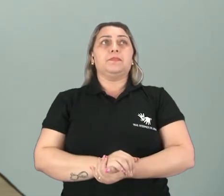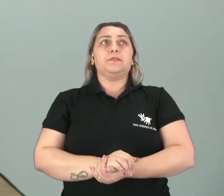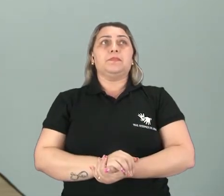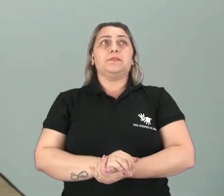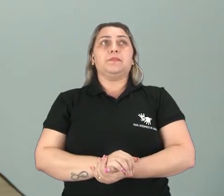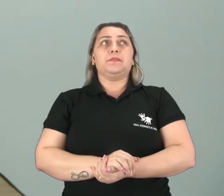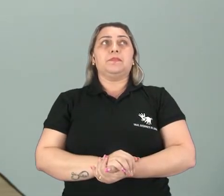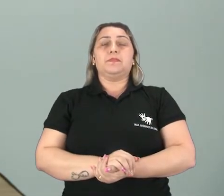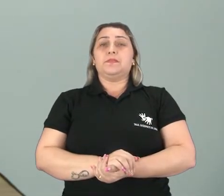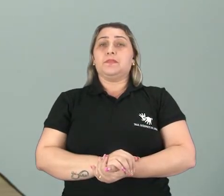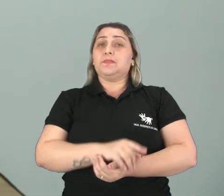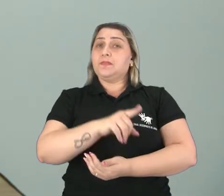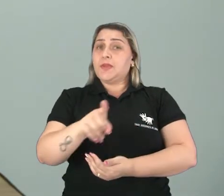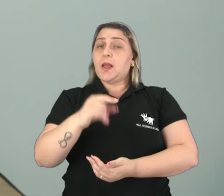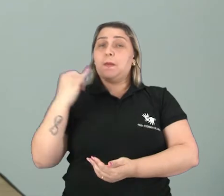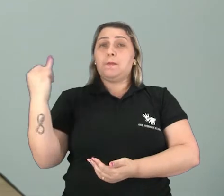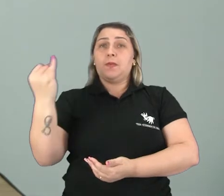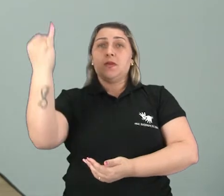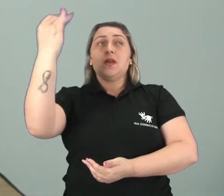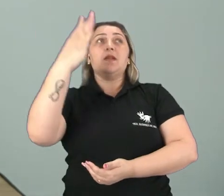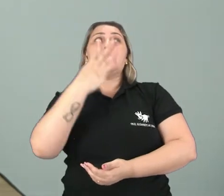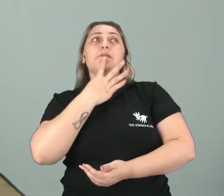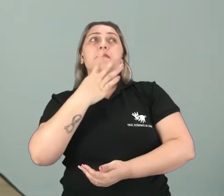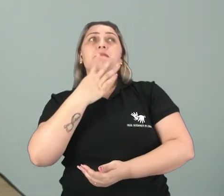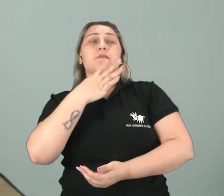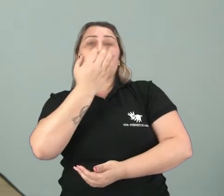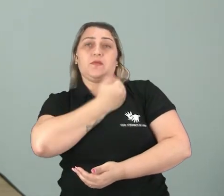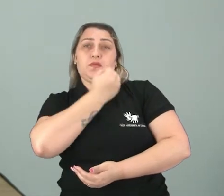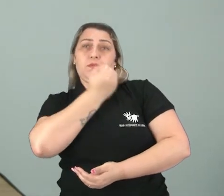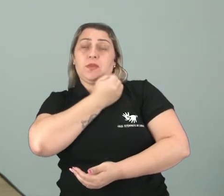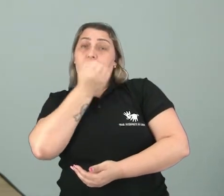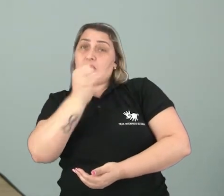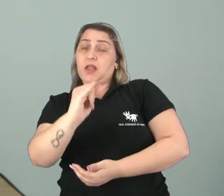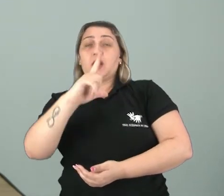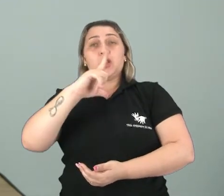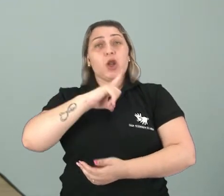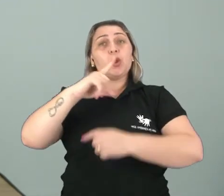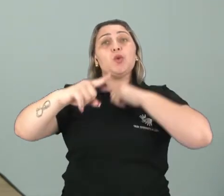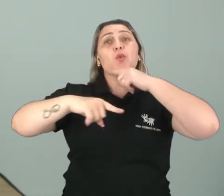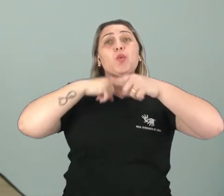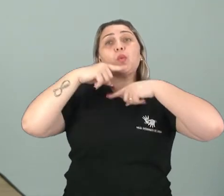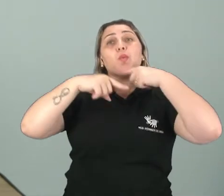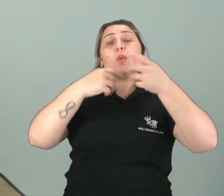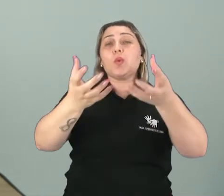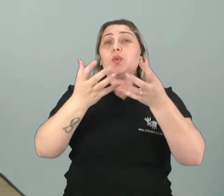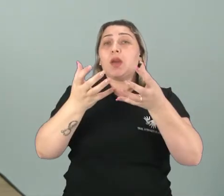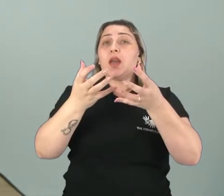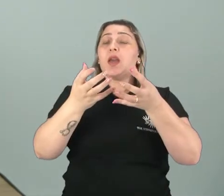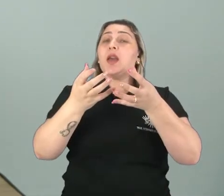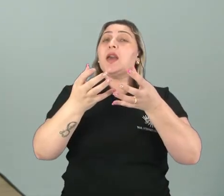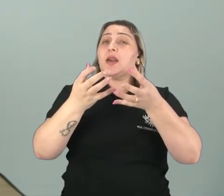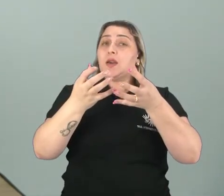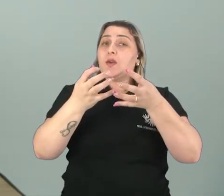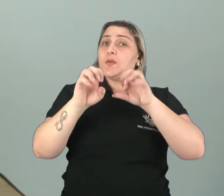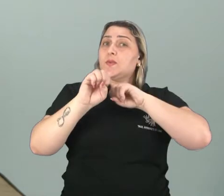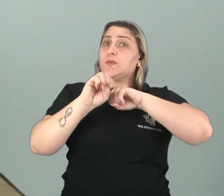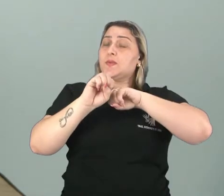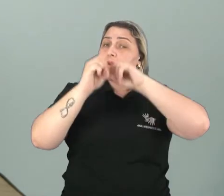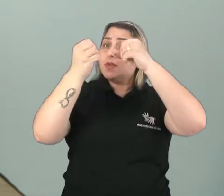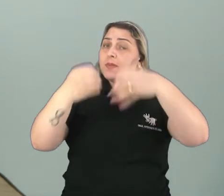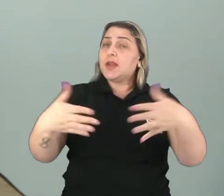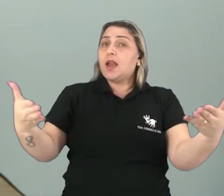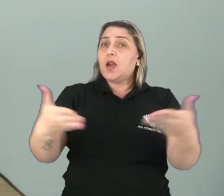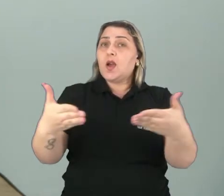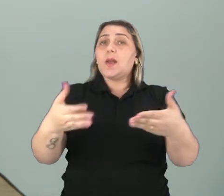vocês sabiam como é importante conhecer os números? Se você tinha alguma dúvida, eu quero tirar essa dúvida hoje. Nós